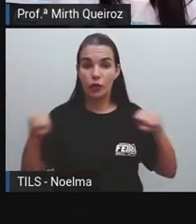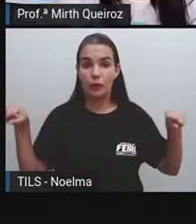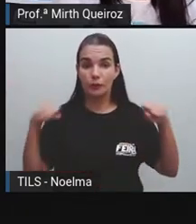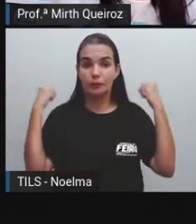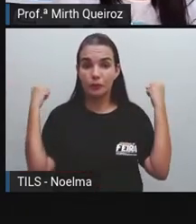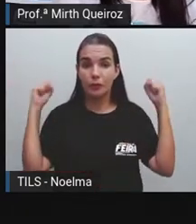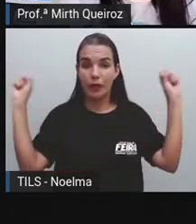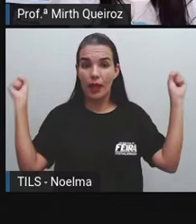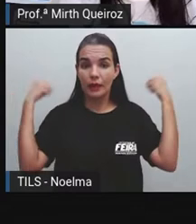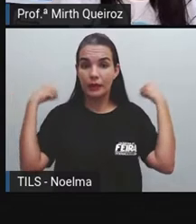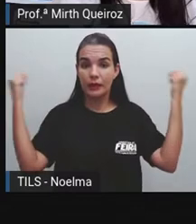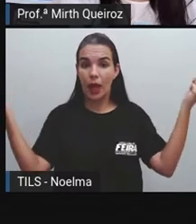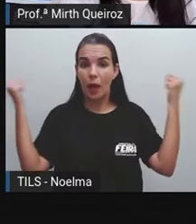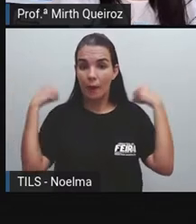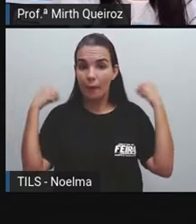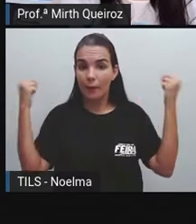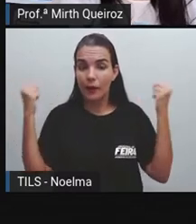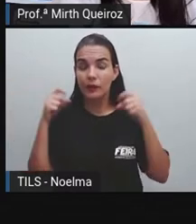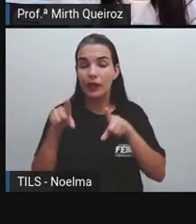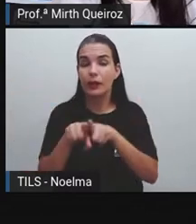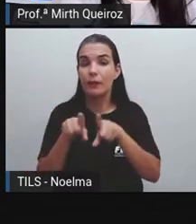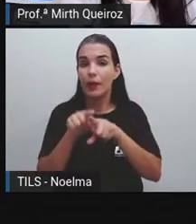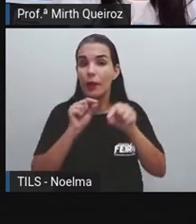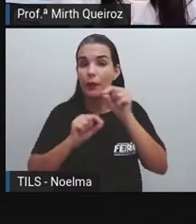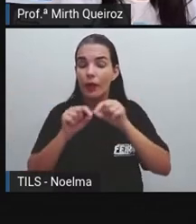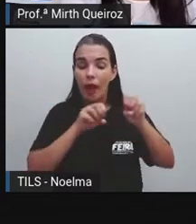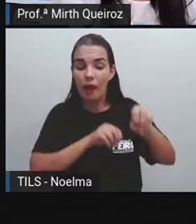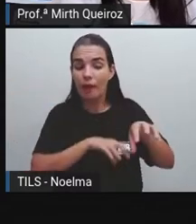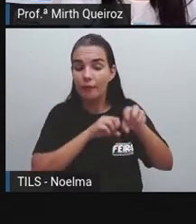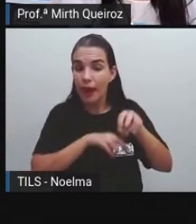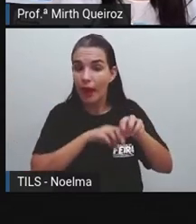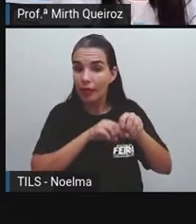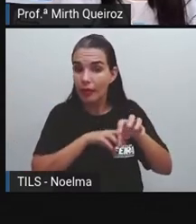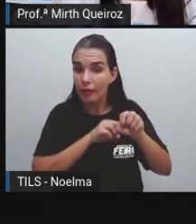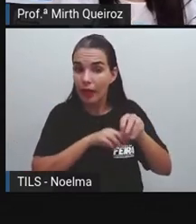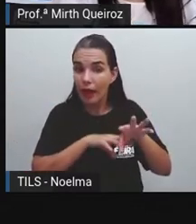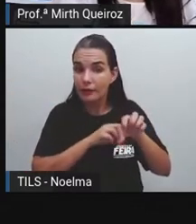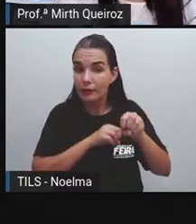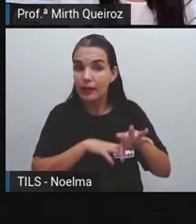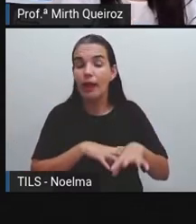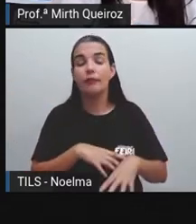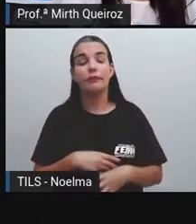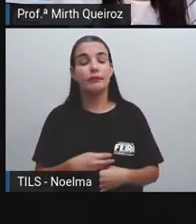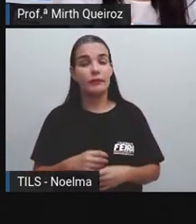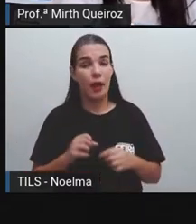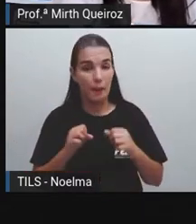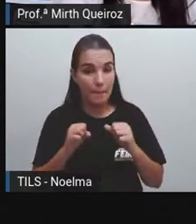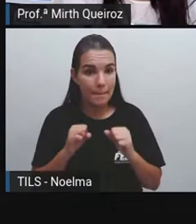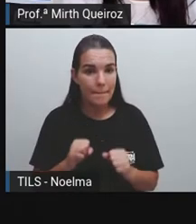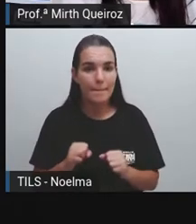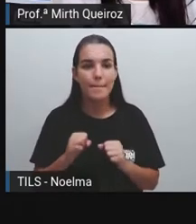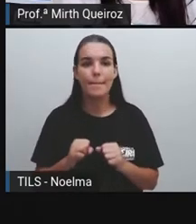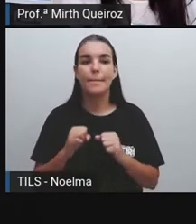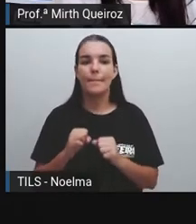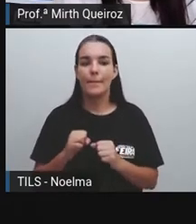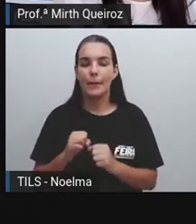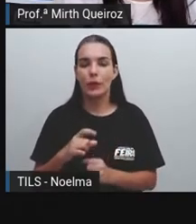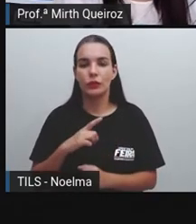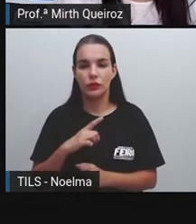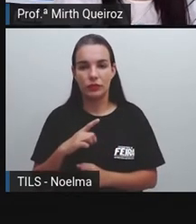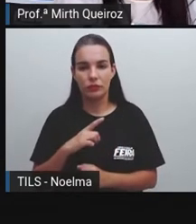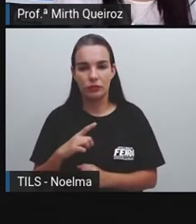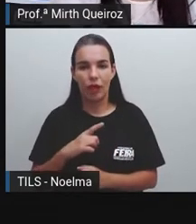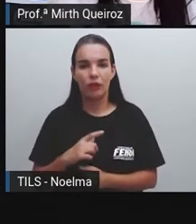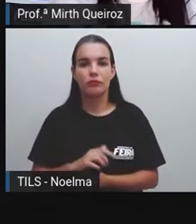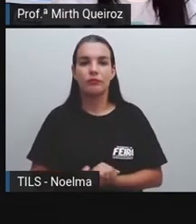podemos utilizar esse tipo de ferramenta, né, que neste caso o uso desse esporte que acontece dentro do circo, como